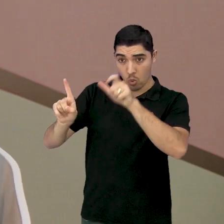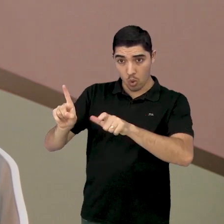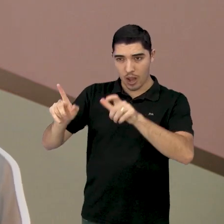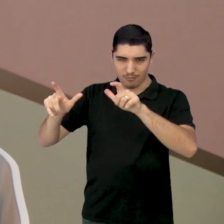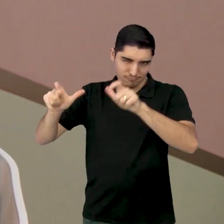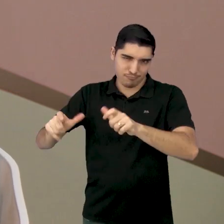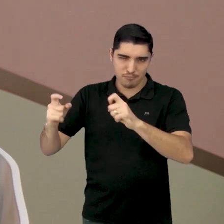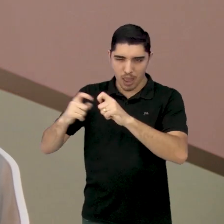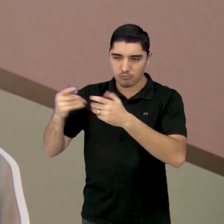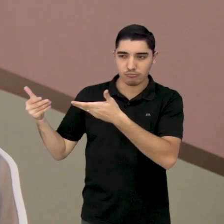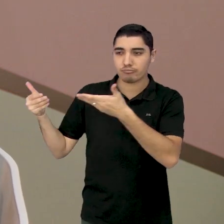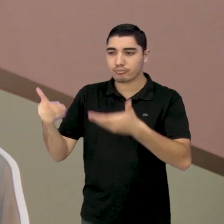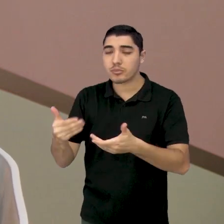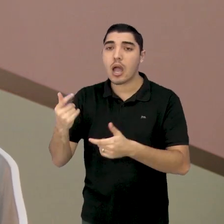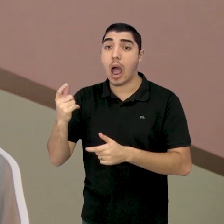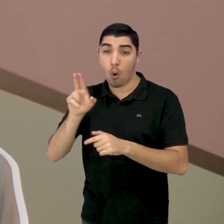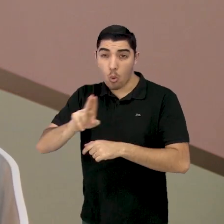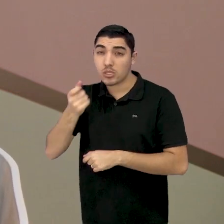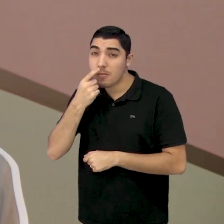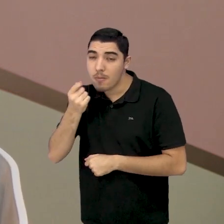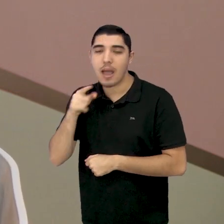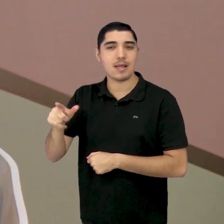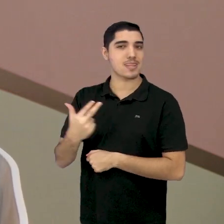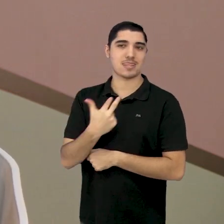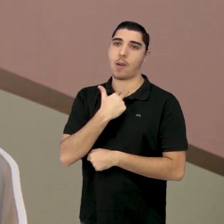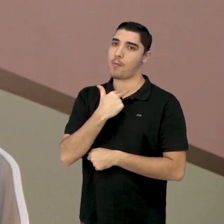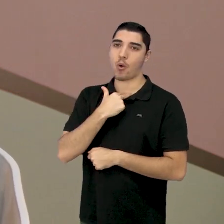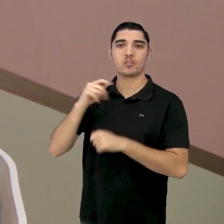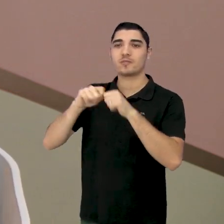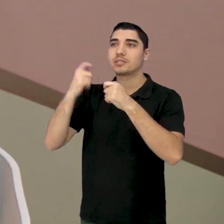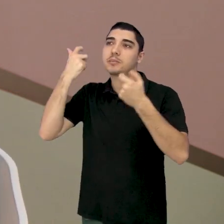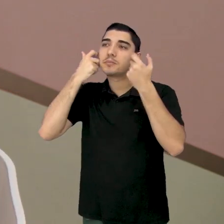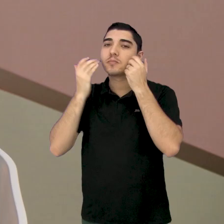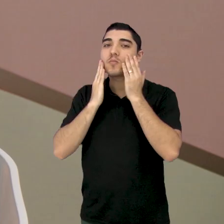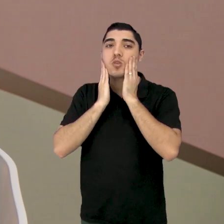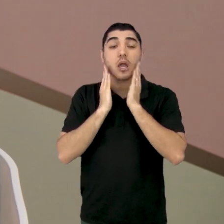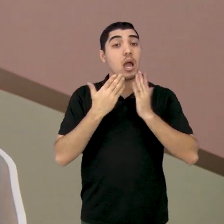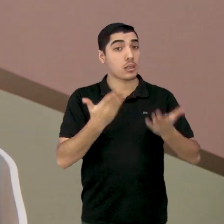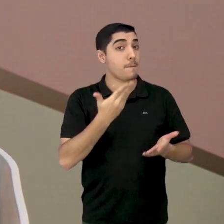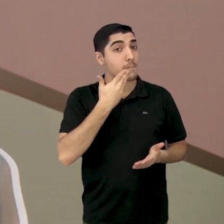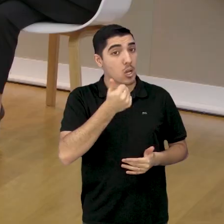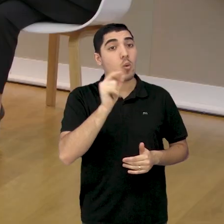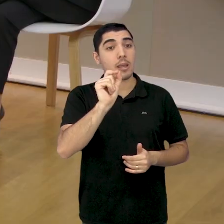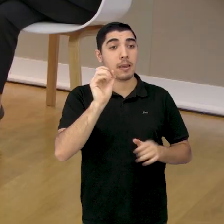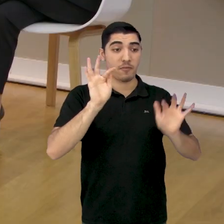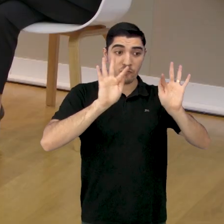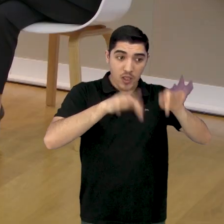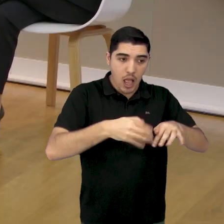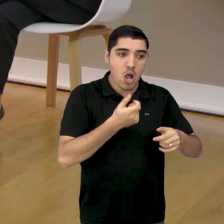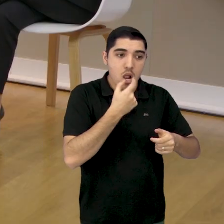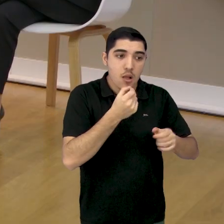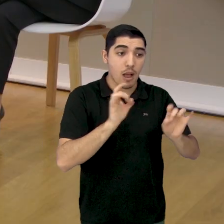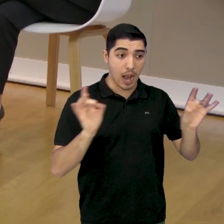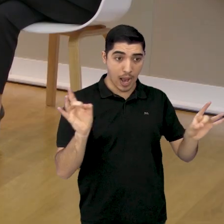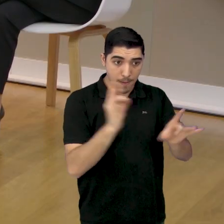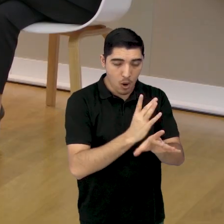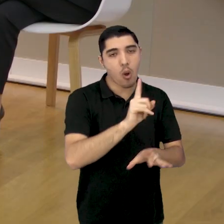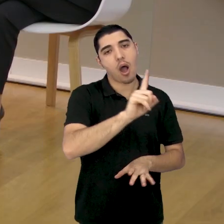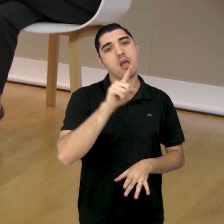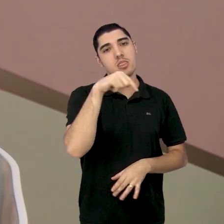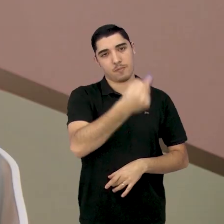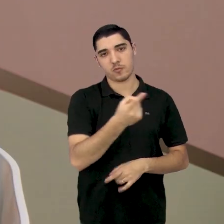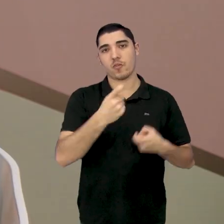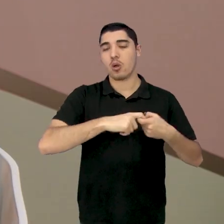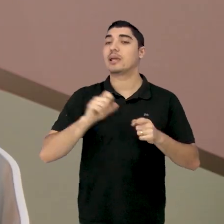bem sistemicamente, né? Então, é um paciente que não está legal para receber o procedimento. É melhor terminar o tratamento. Melhor termina o tratamento, aguarda